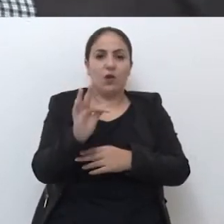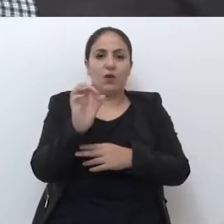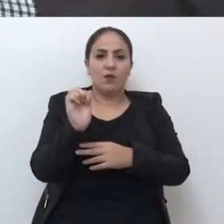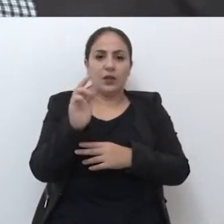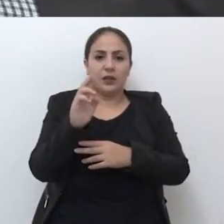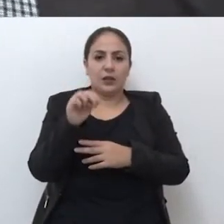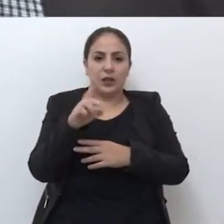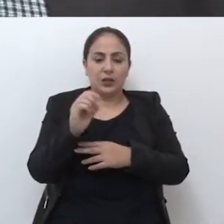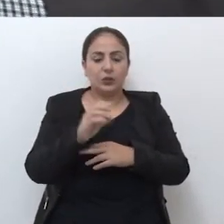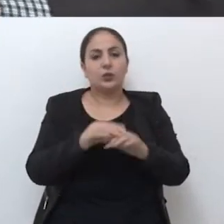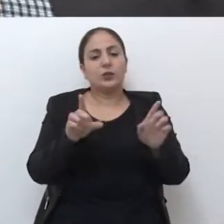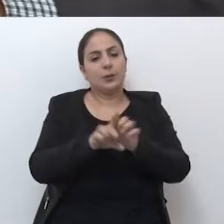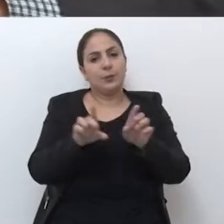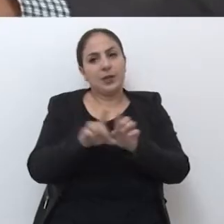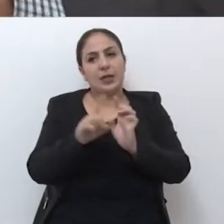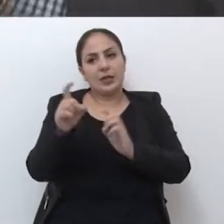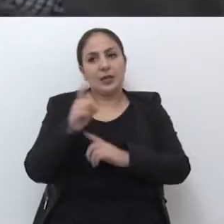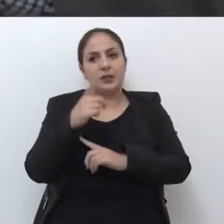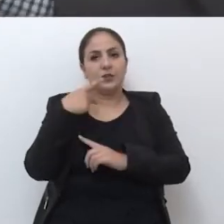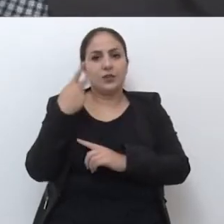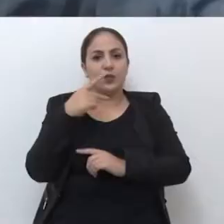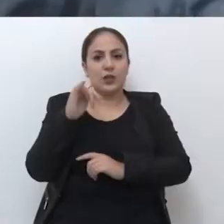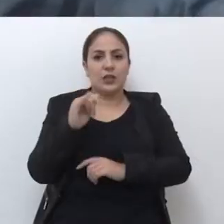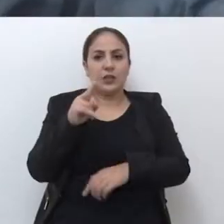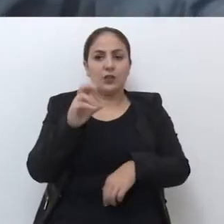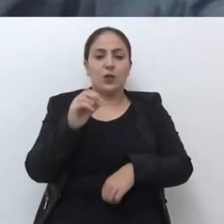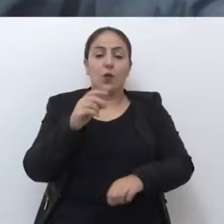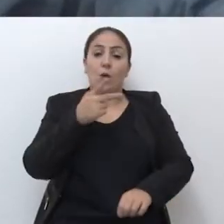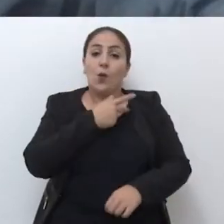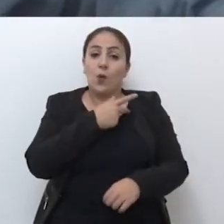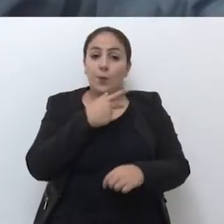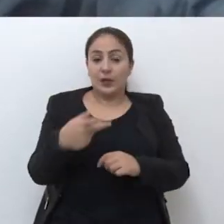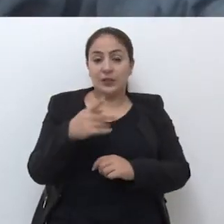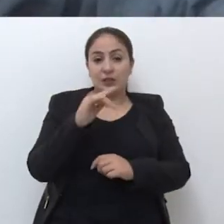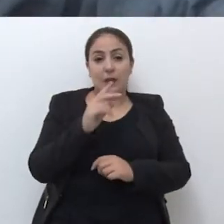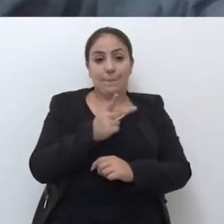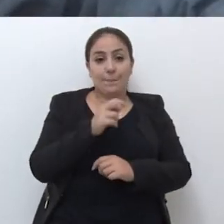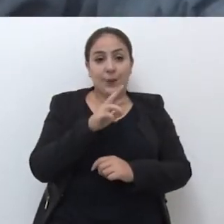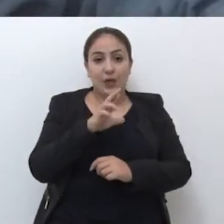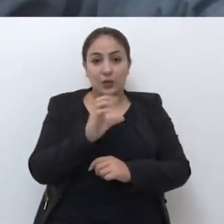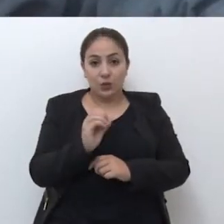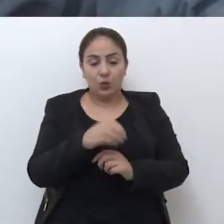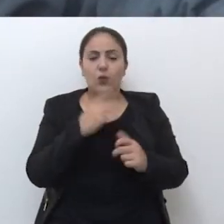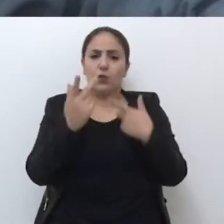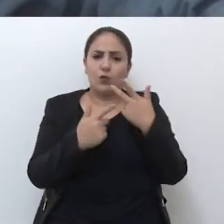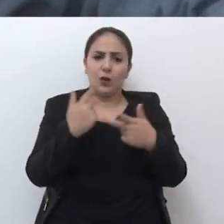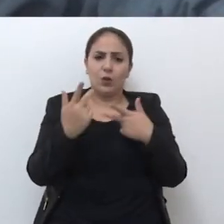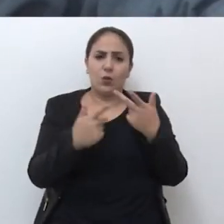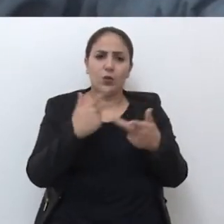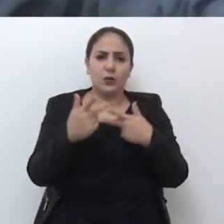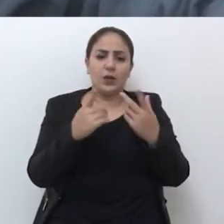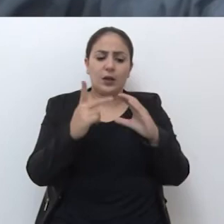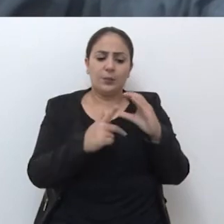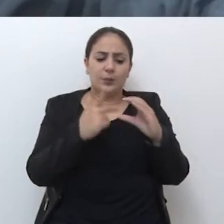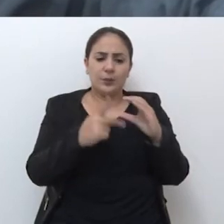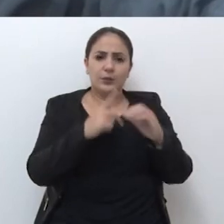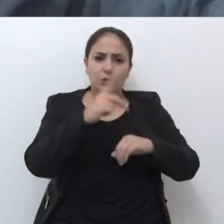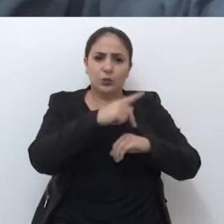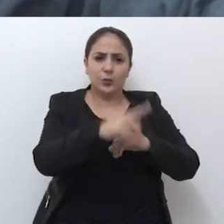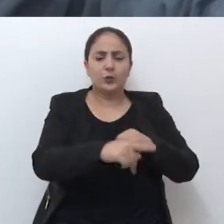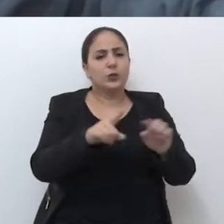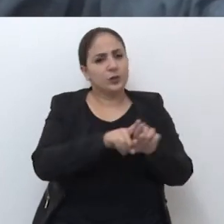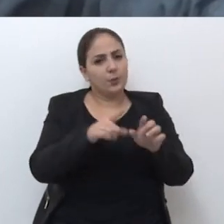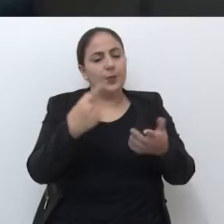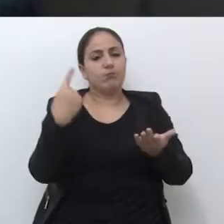Carrion e do ex-vereador Ivo Pacheco. O presidente Pedro Danelli disse que a Câmara de Passo